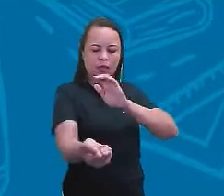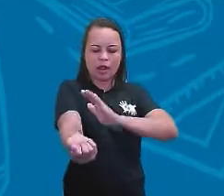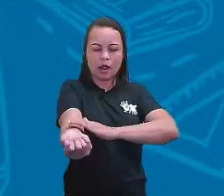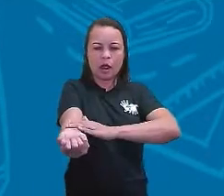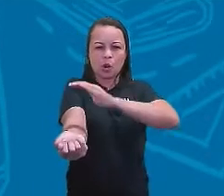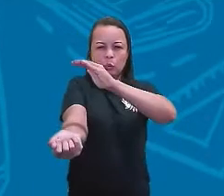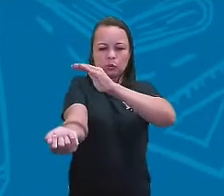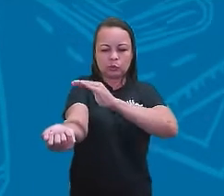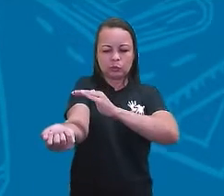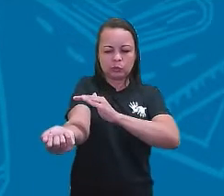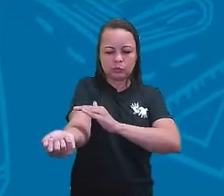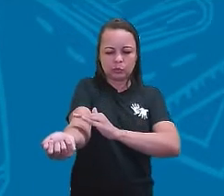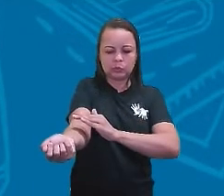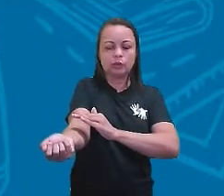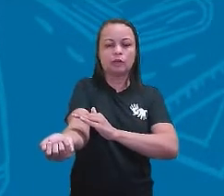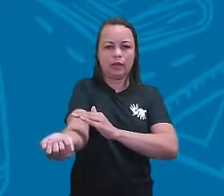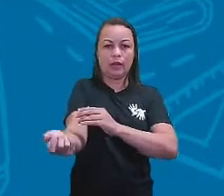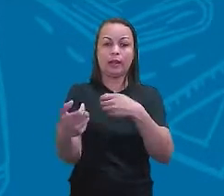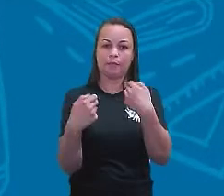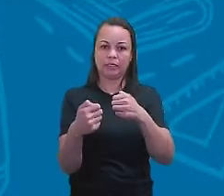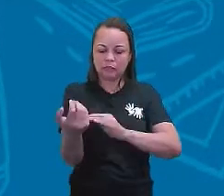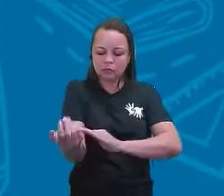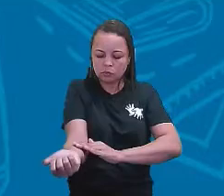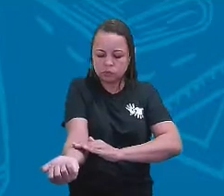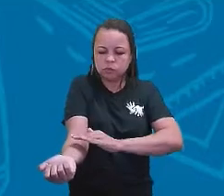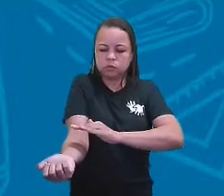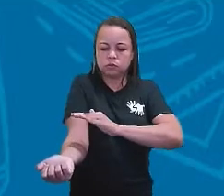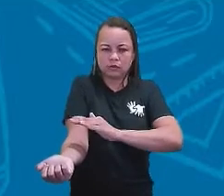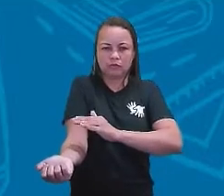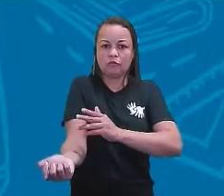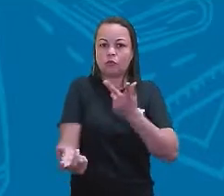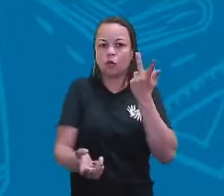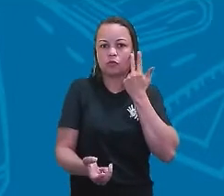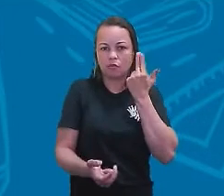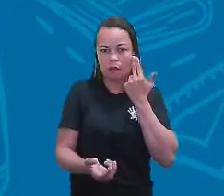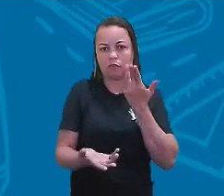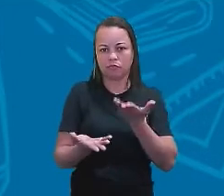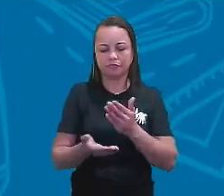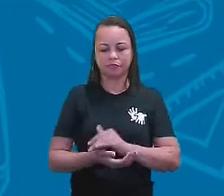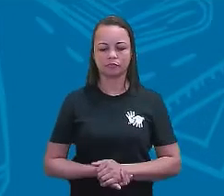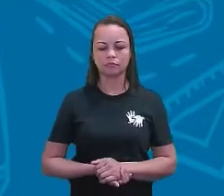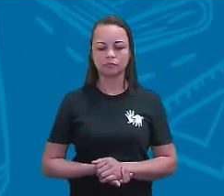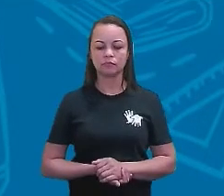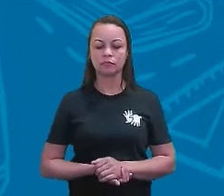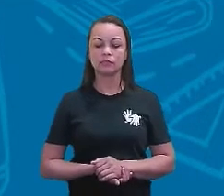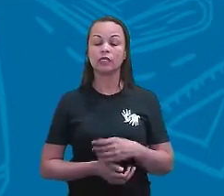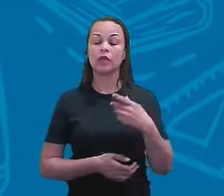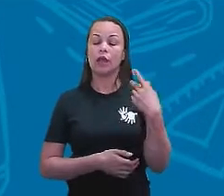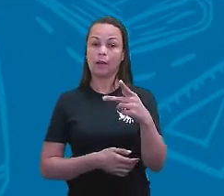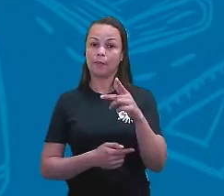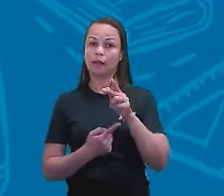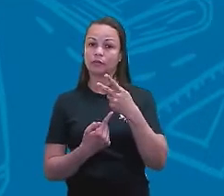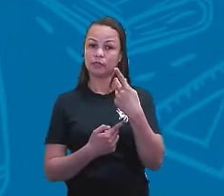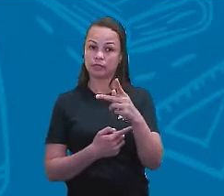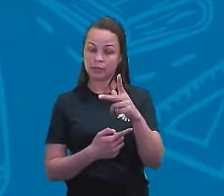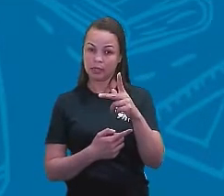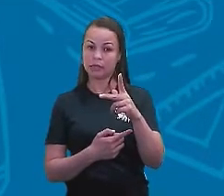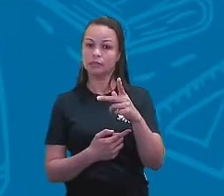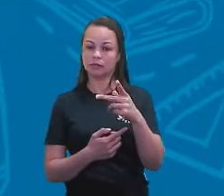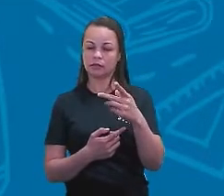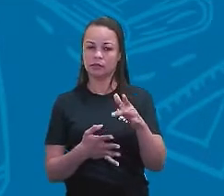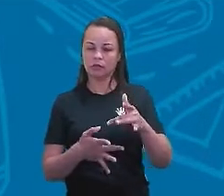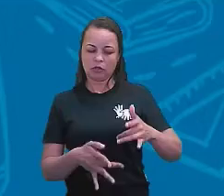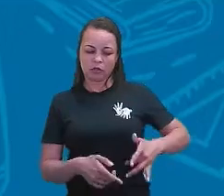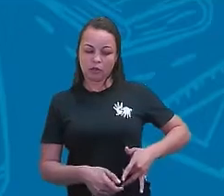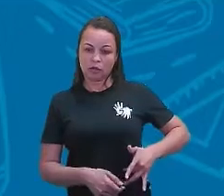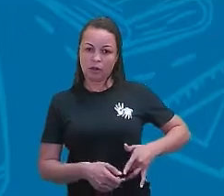arterial, para fazer o quê? Uma elevação dessa pressão arterial. A partir então da angiotensinogênio, que foi